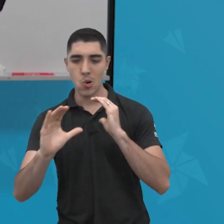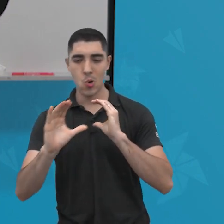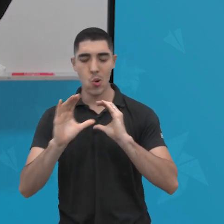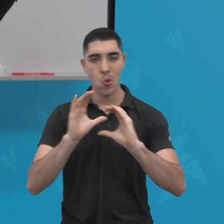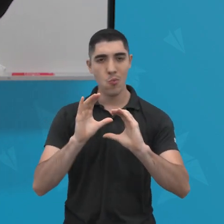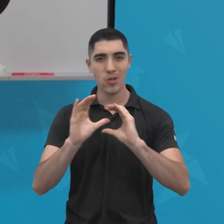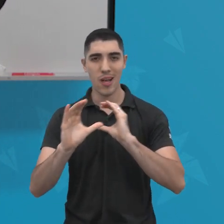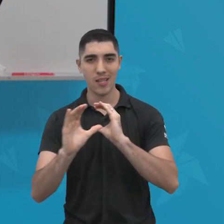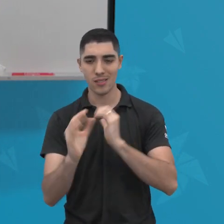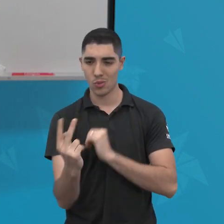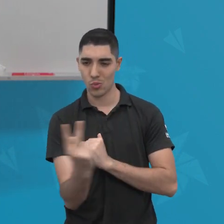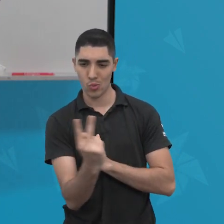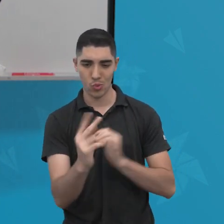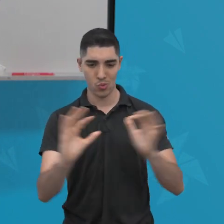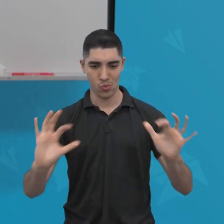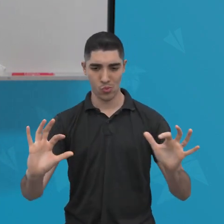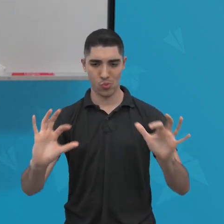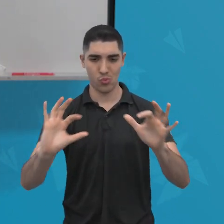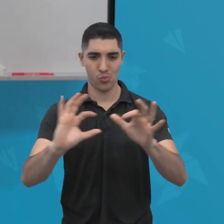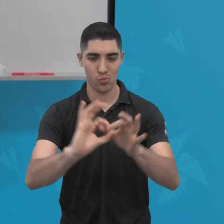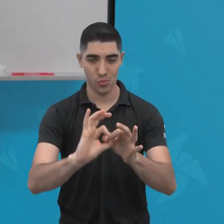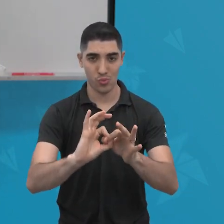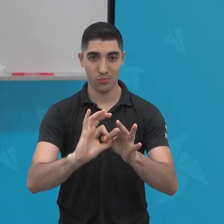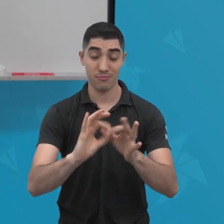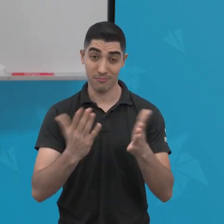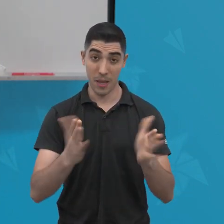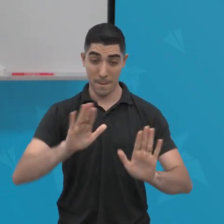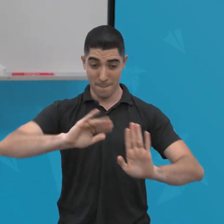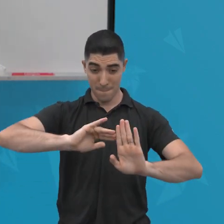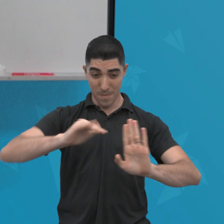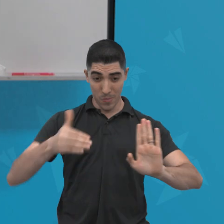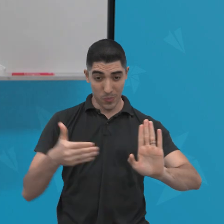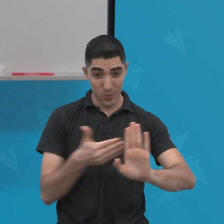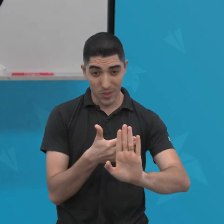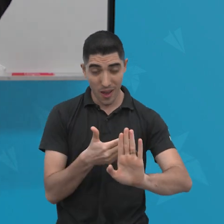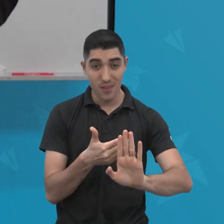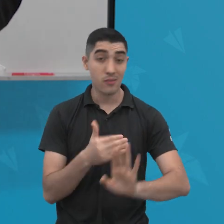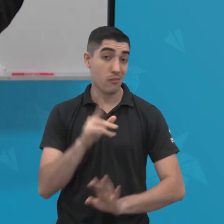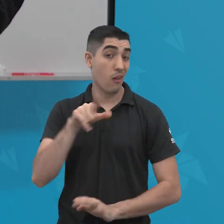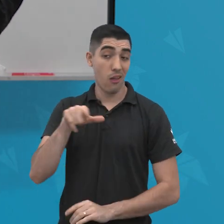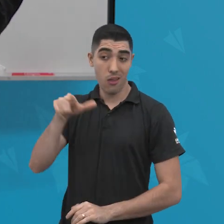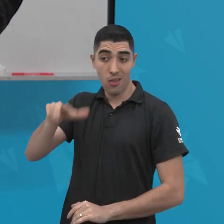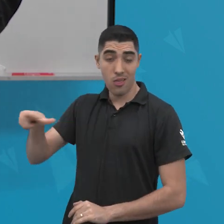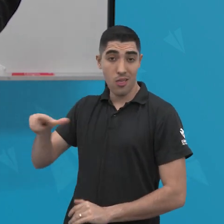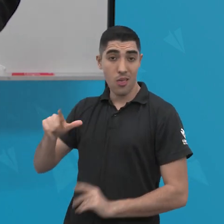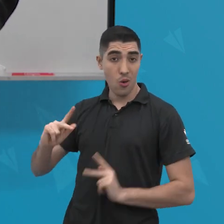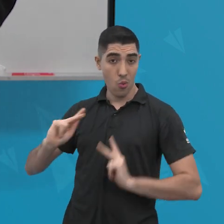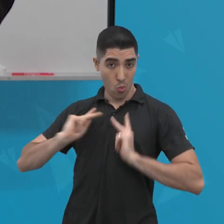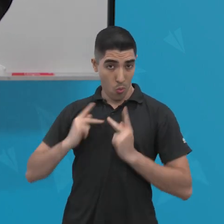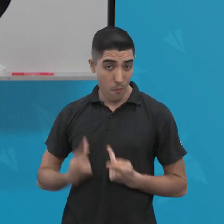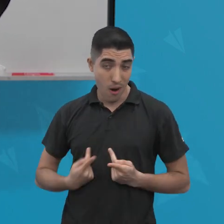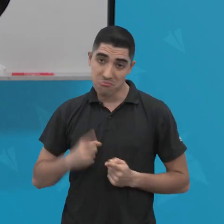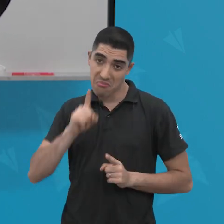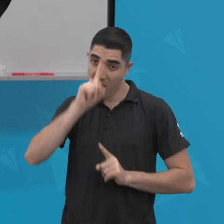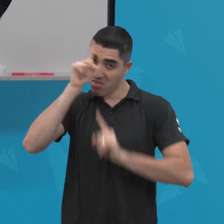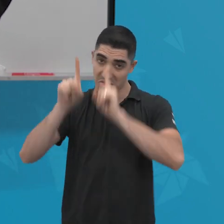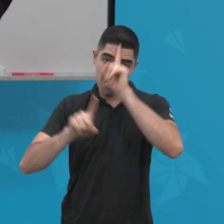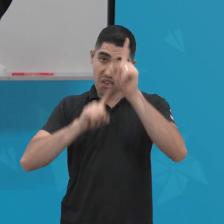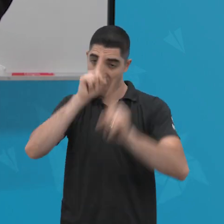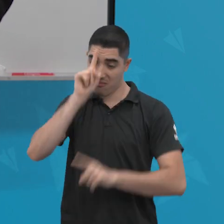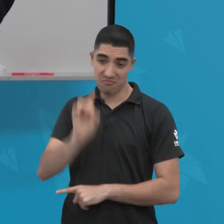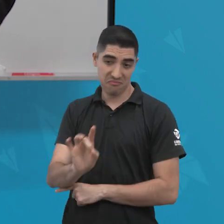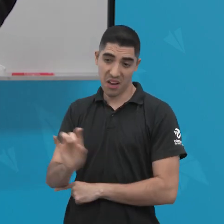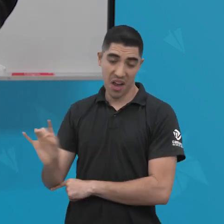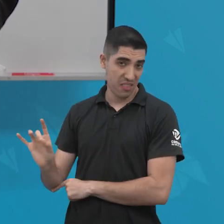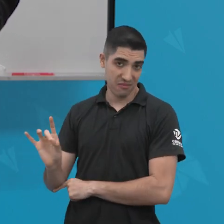comunicação entre esses dois mundos, no fundo, elas são invenções humanas. E como tais,